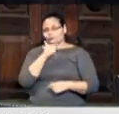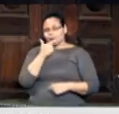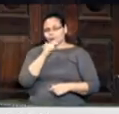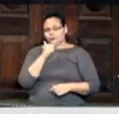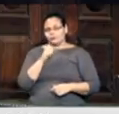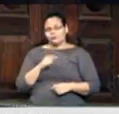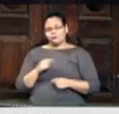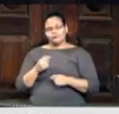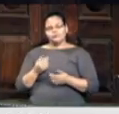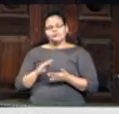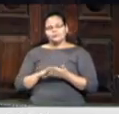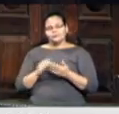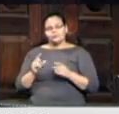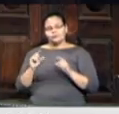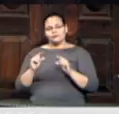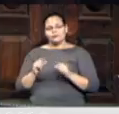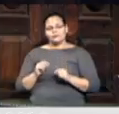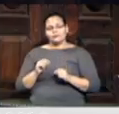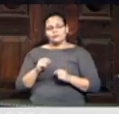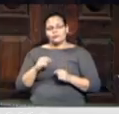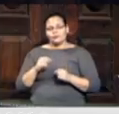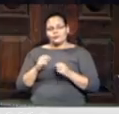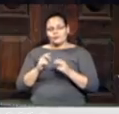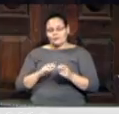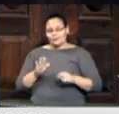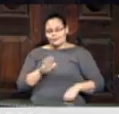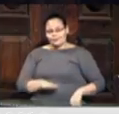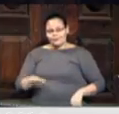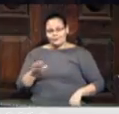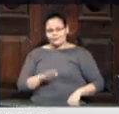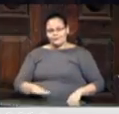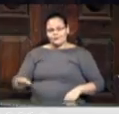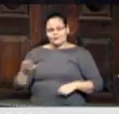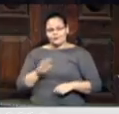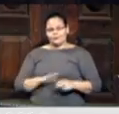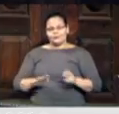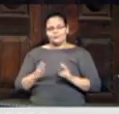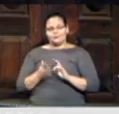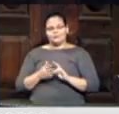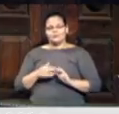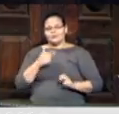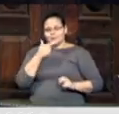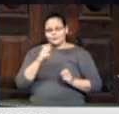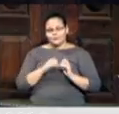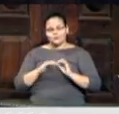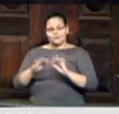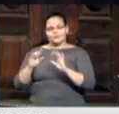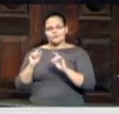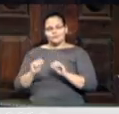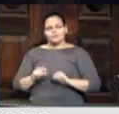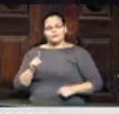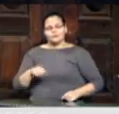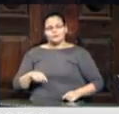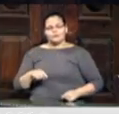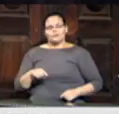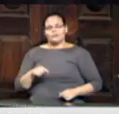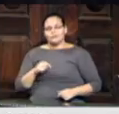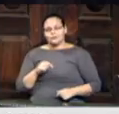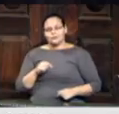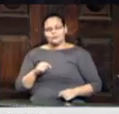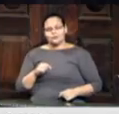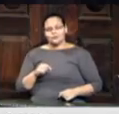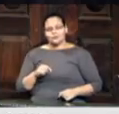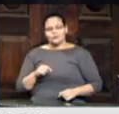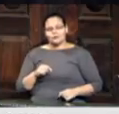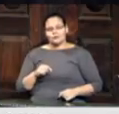mãos pequenas, soprado pela infância às ruas ainda presa, atirem algodões ao ar lúcido